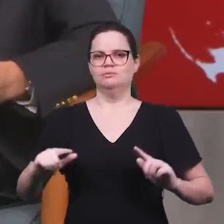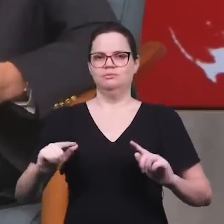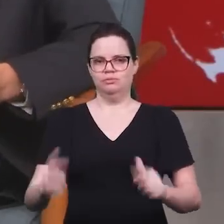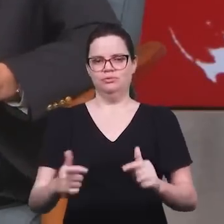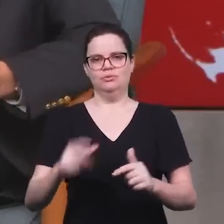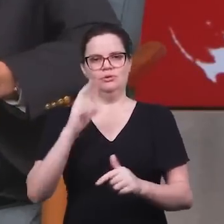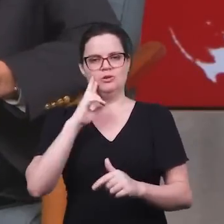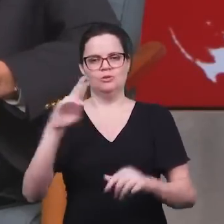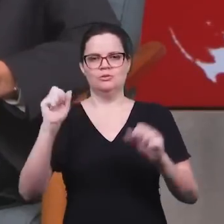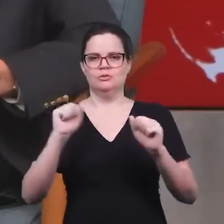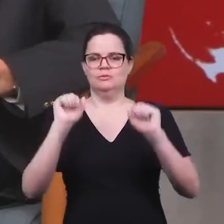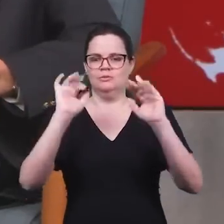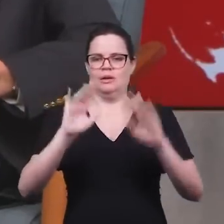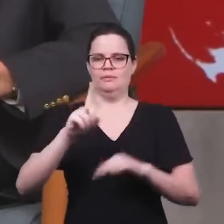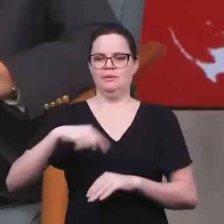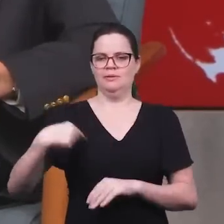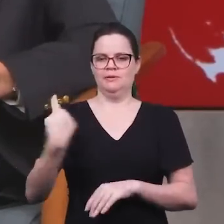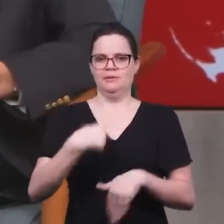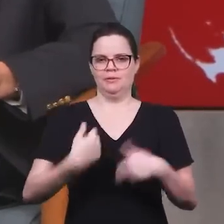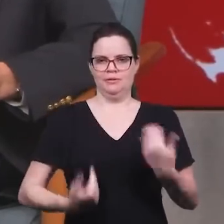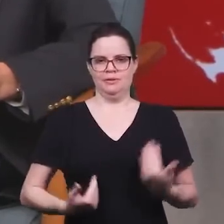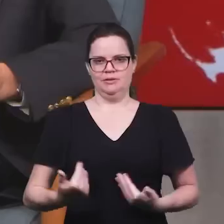para nós como igreja nesta hora.